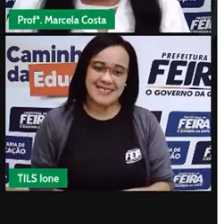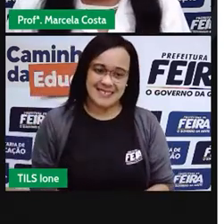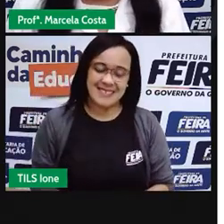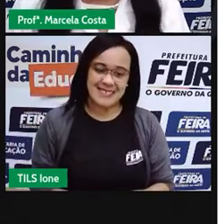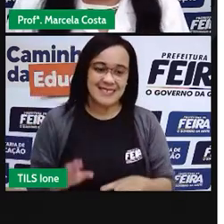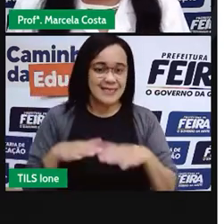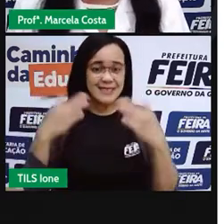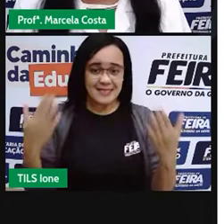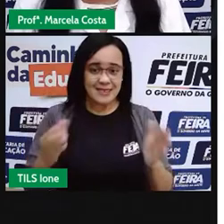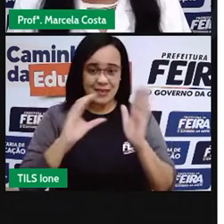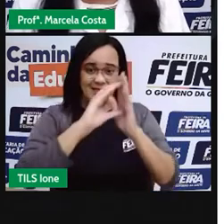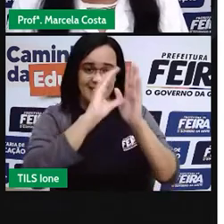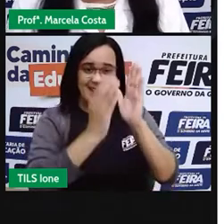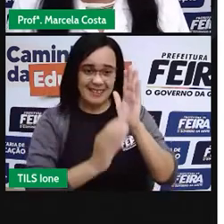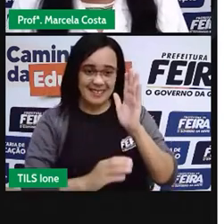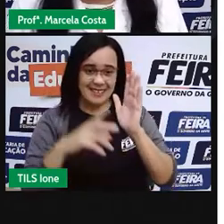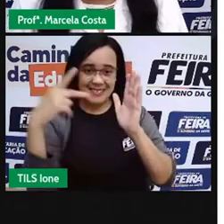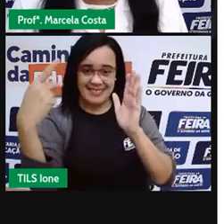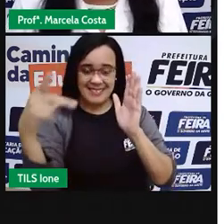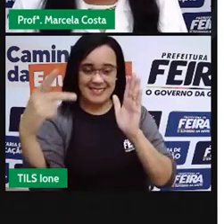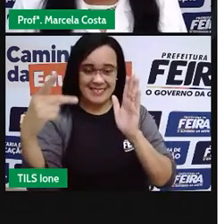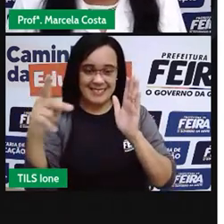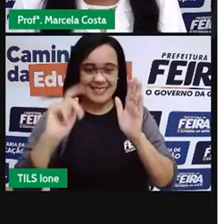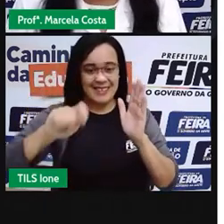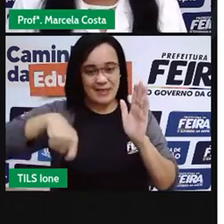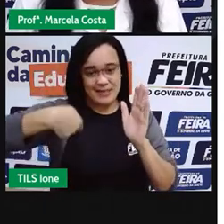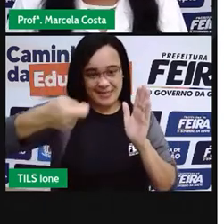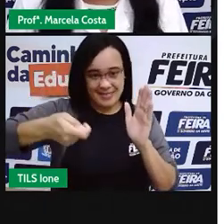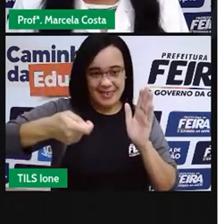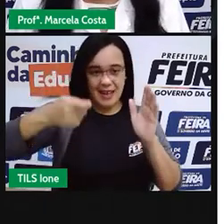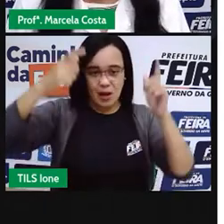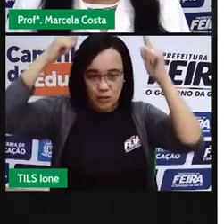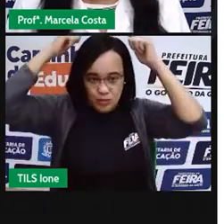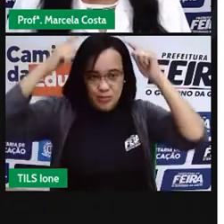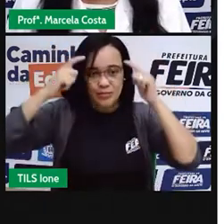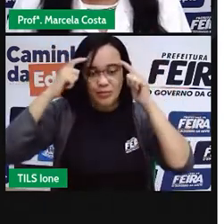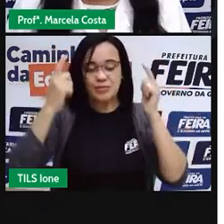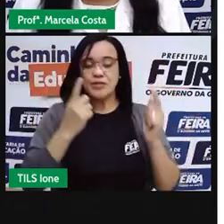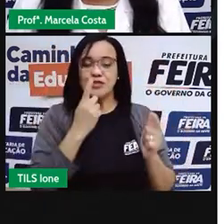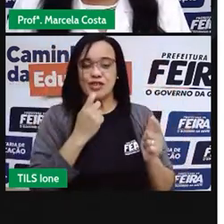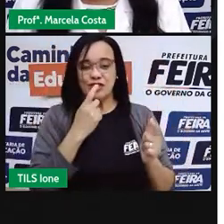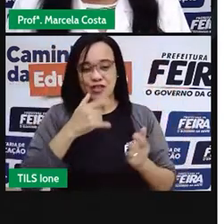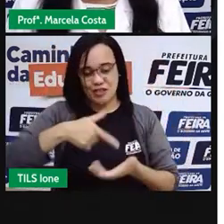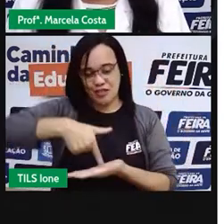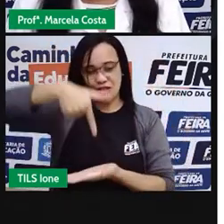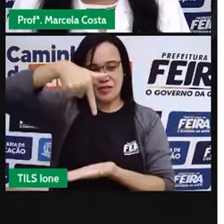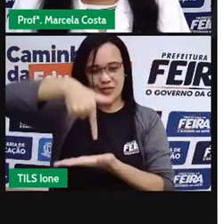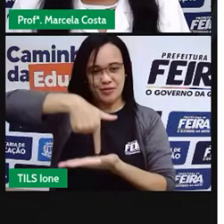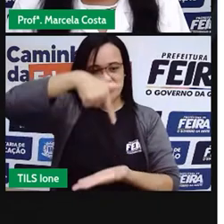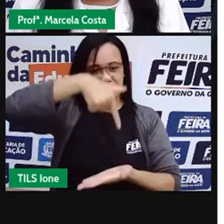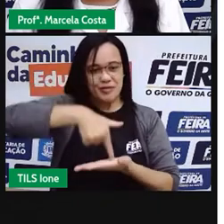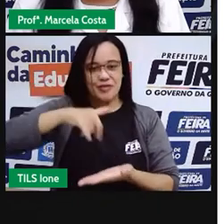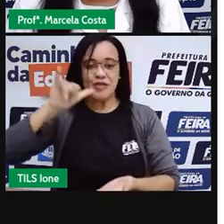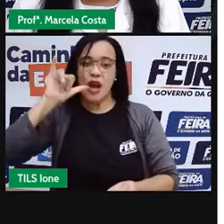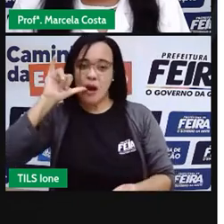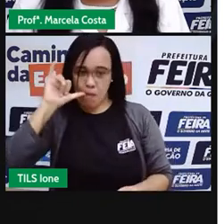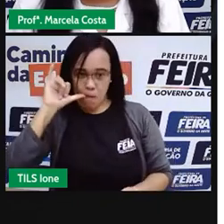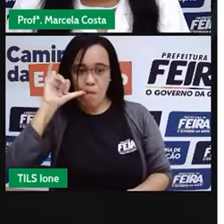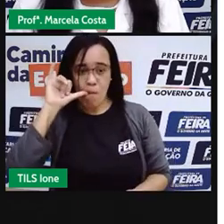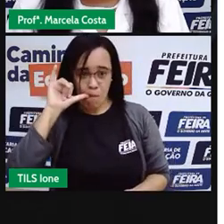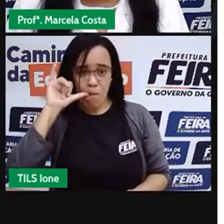Então, essas são as características do personagem Saci